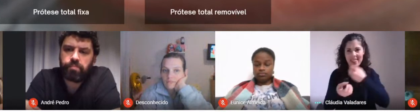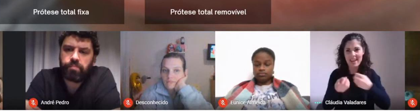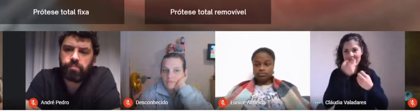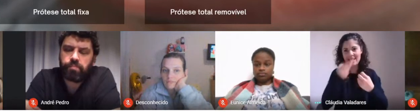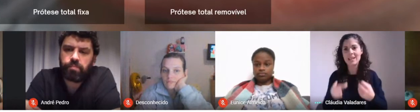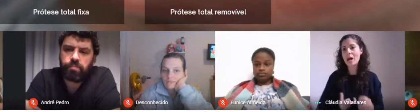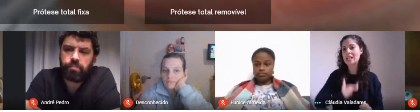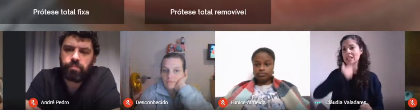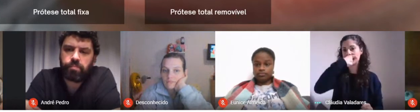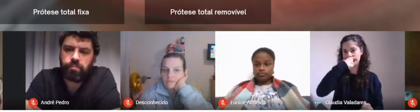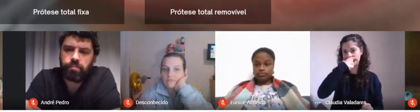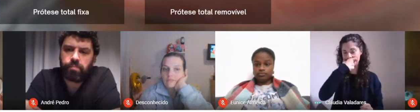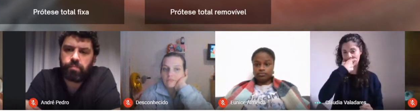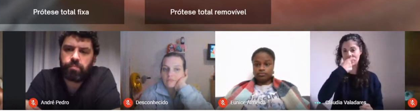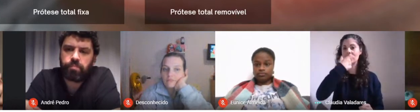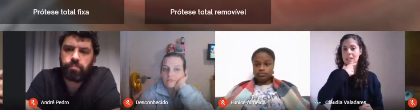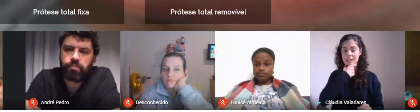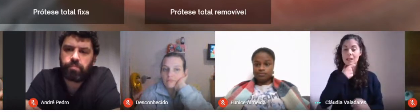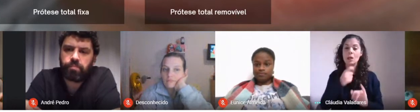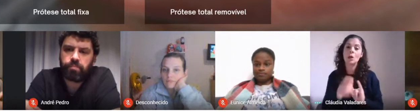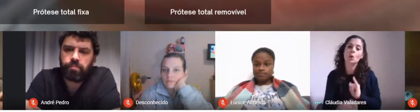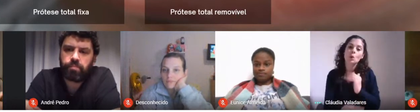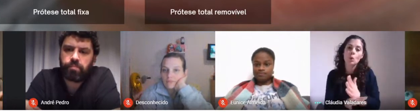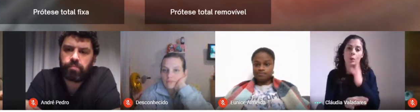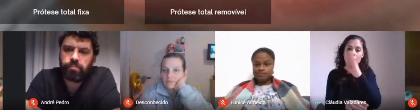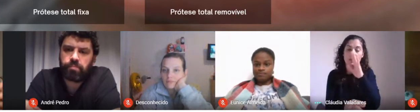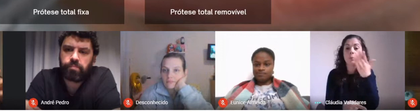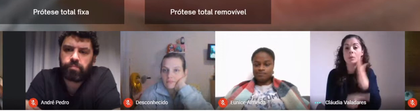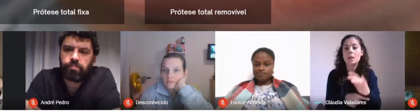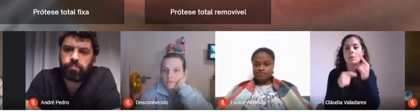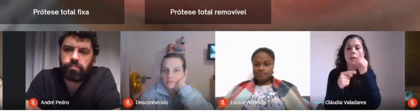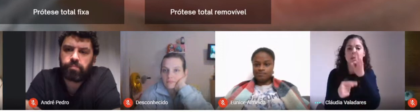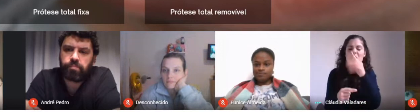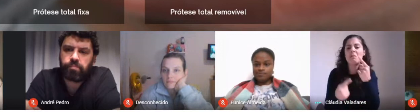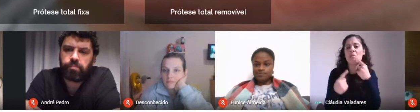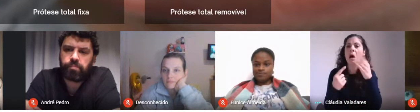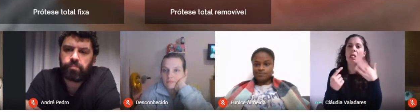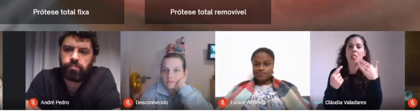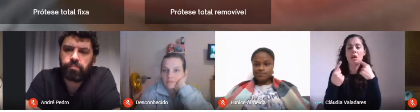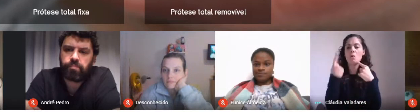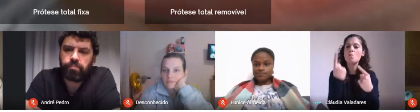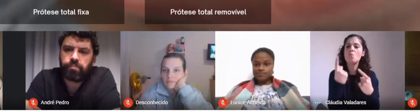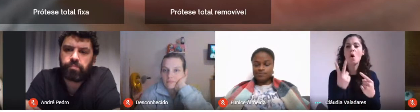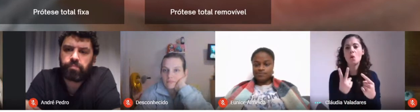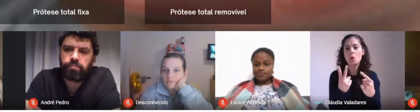as próteses removíveis, por exemplo, a prótese parcial e a prótese total.